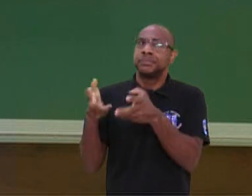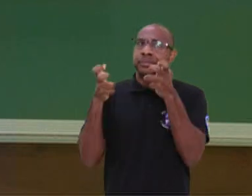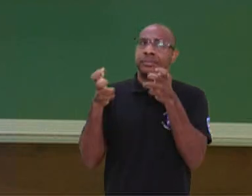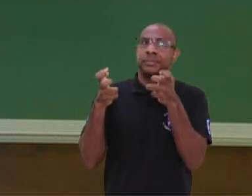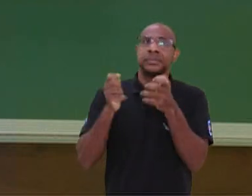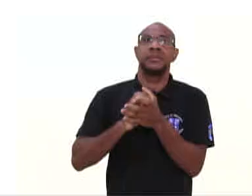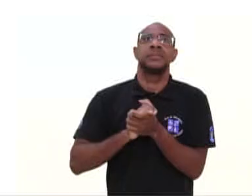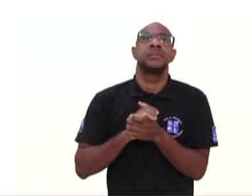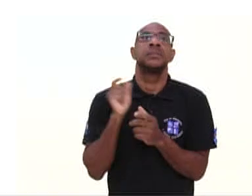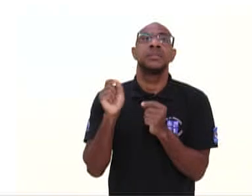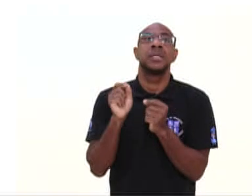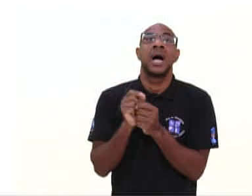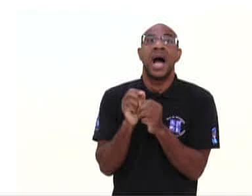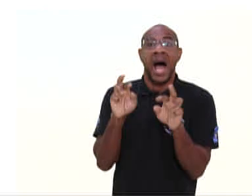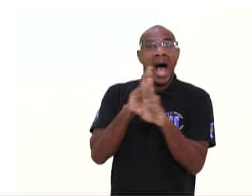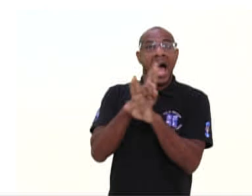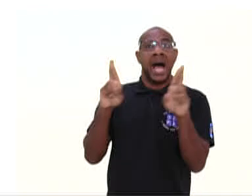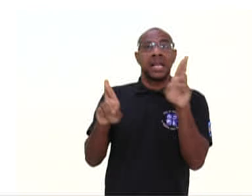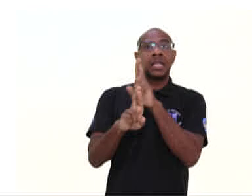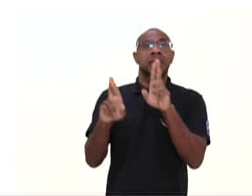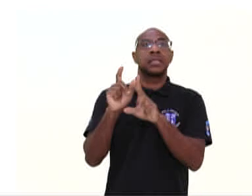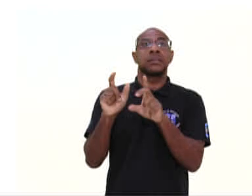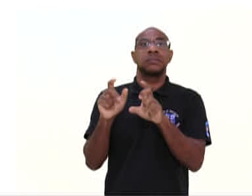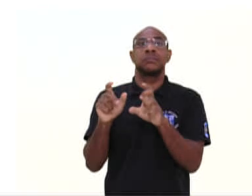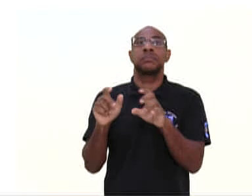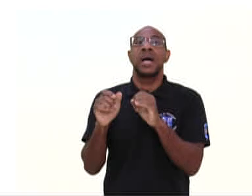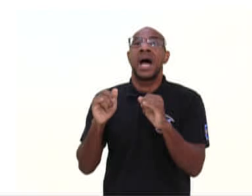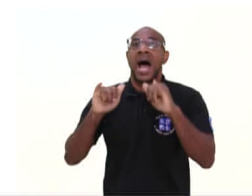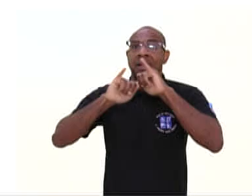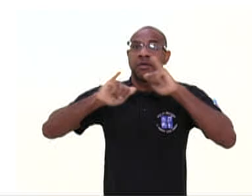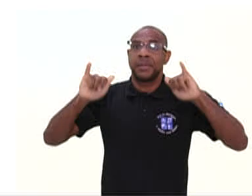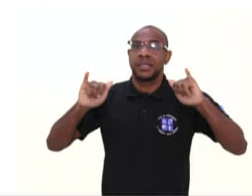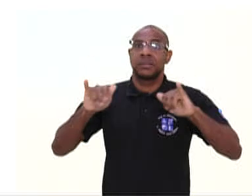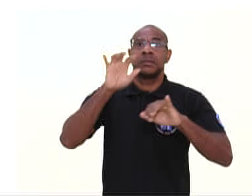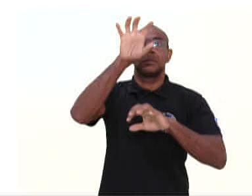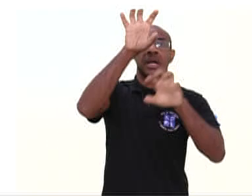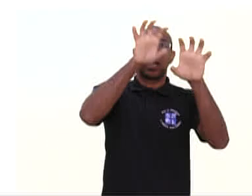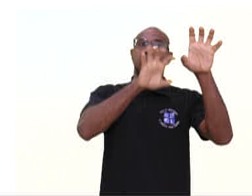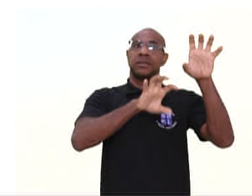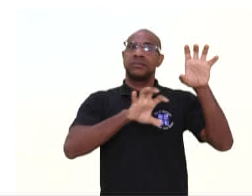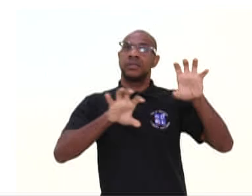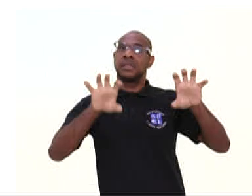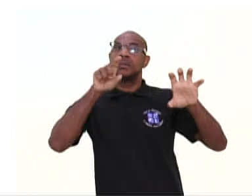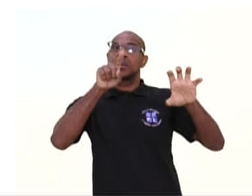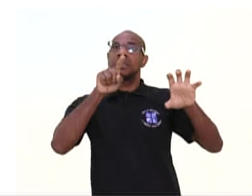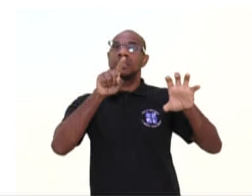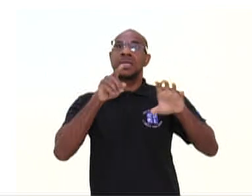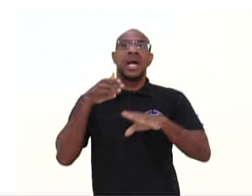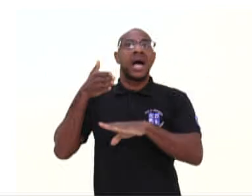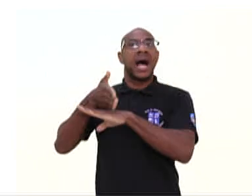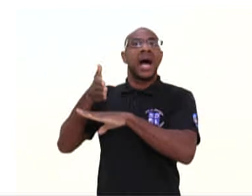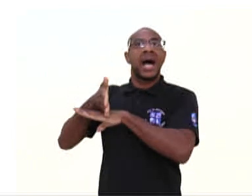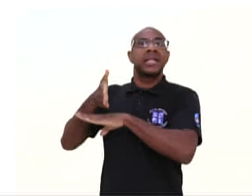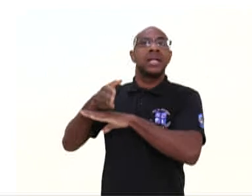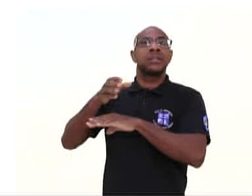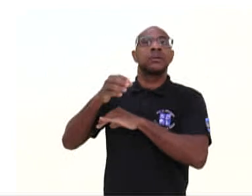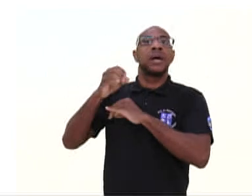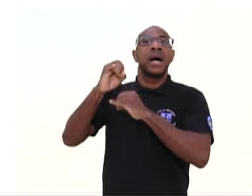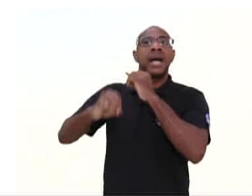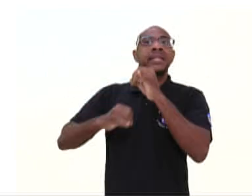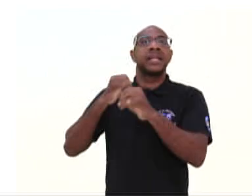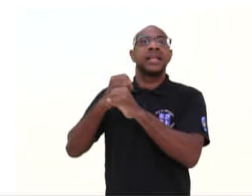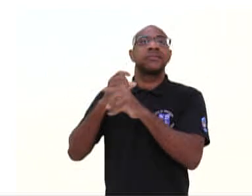de resposta é a relação entre os dados e as regiões nos permite inferir que o acesso à internet reflete